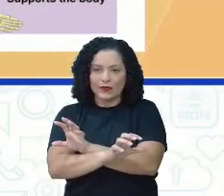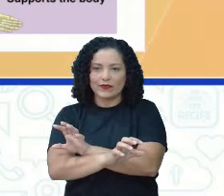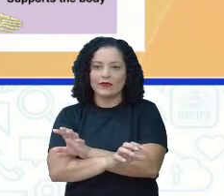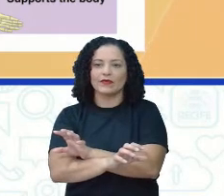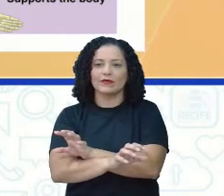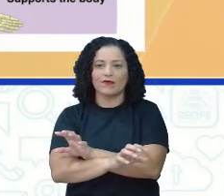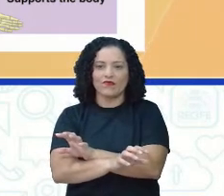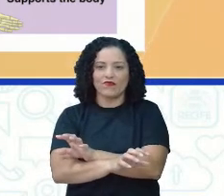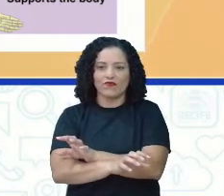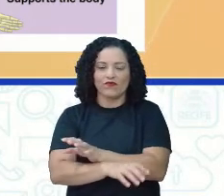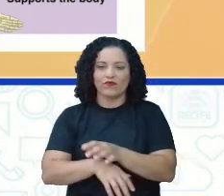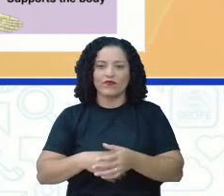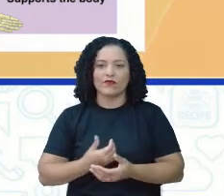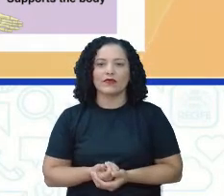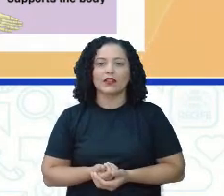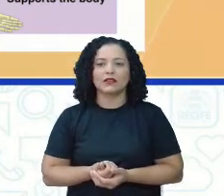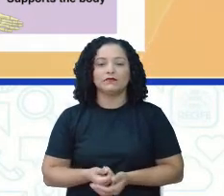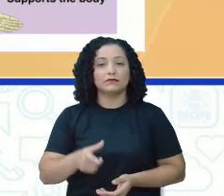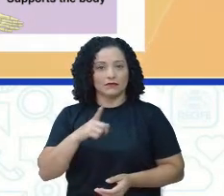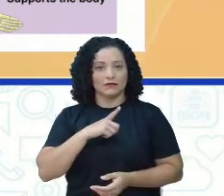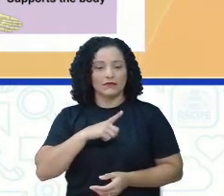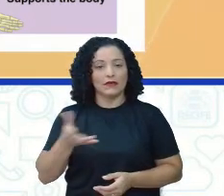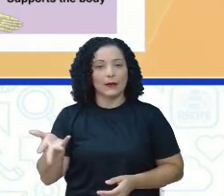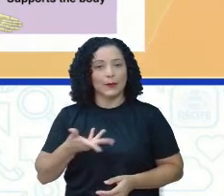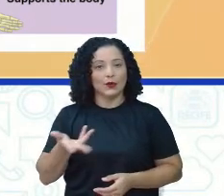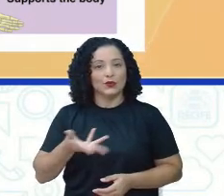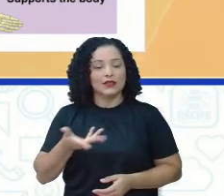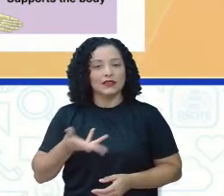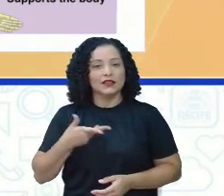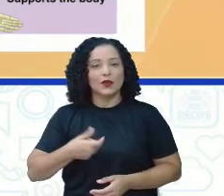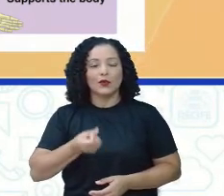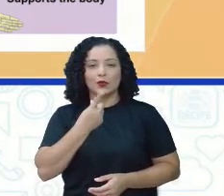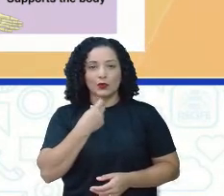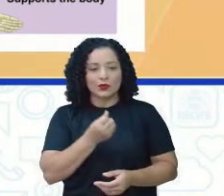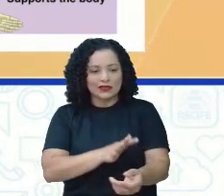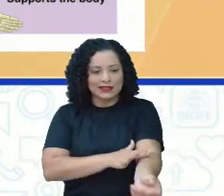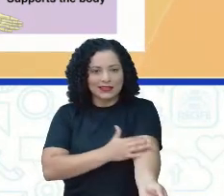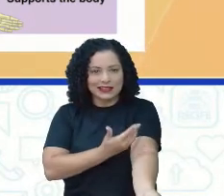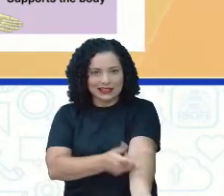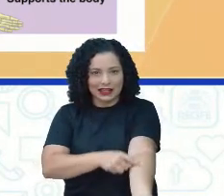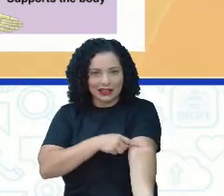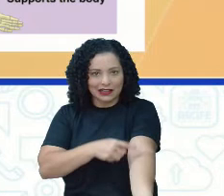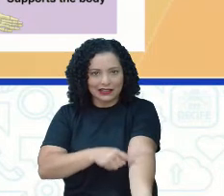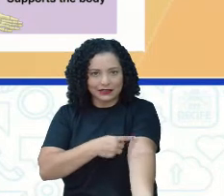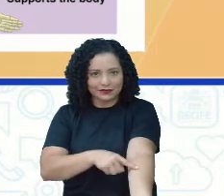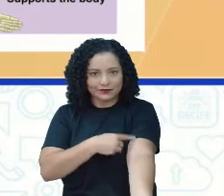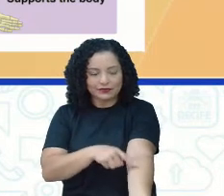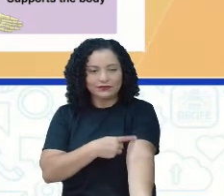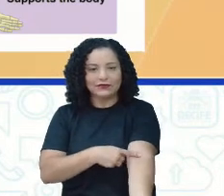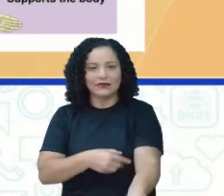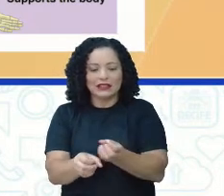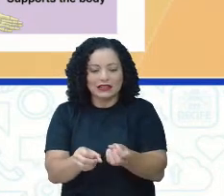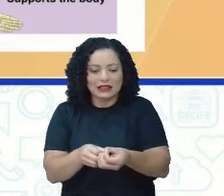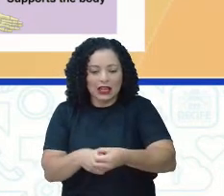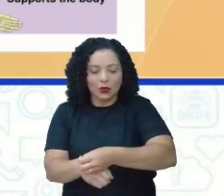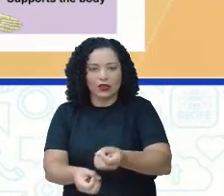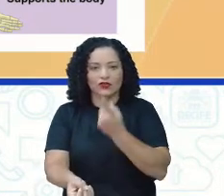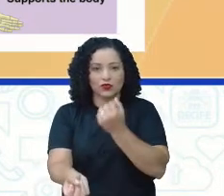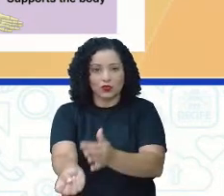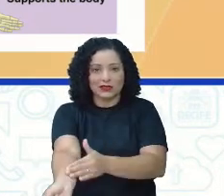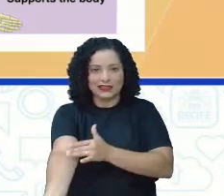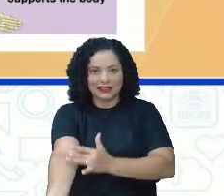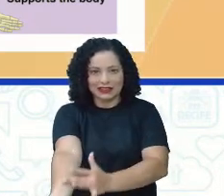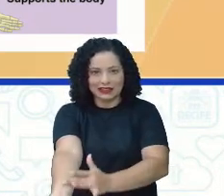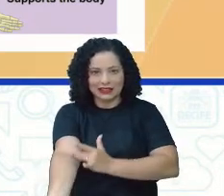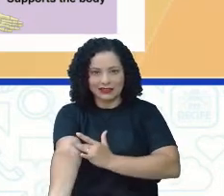produção aí de glóbulos vermelhos, de glóbulos brancos, de plaquetas, ou seja, de células sanguíneas. Os ossos